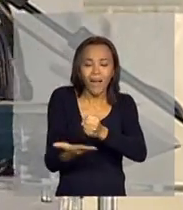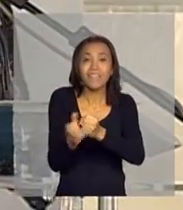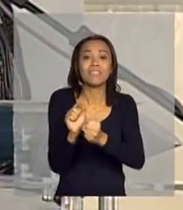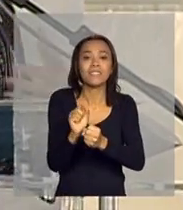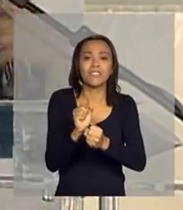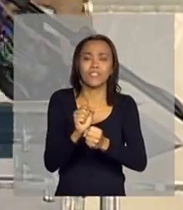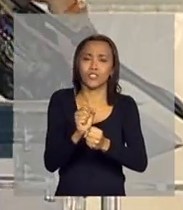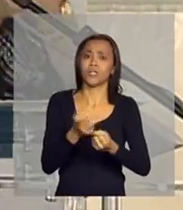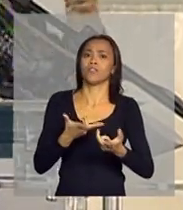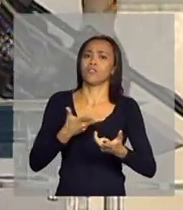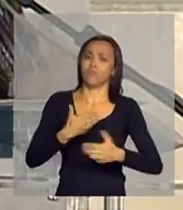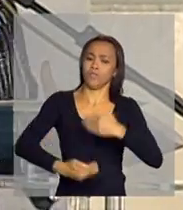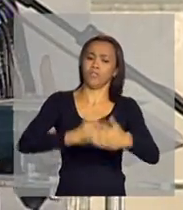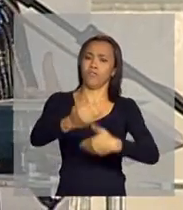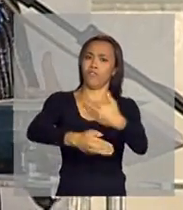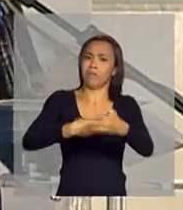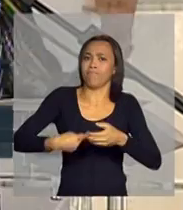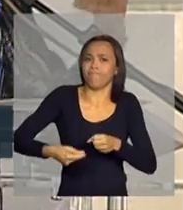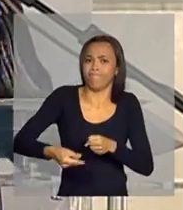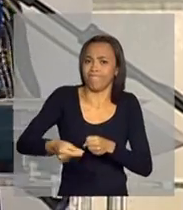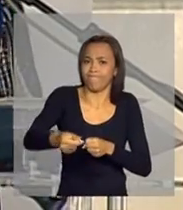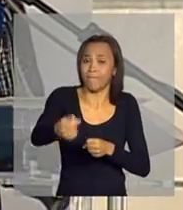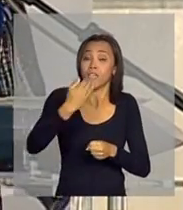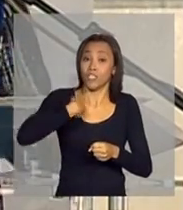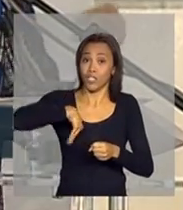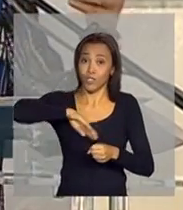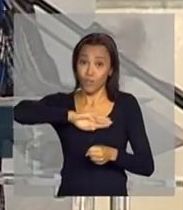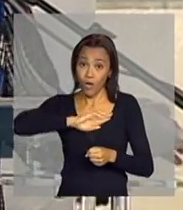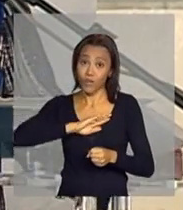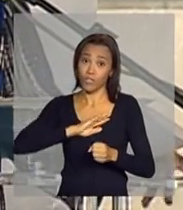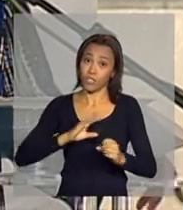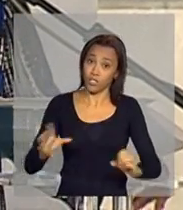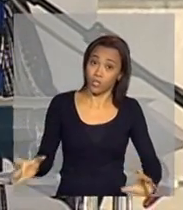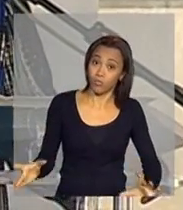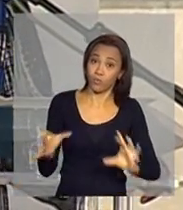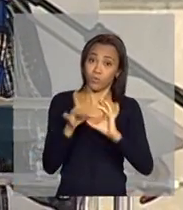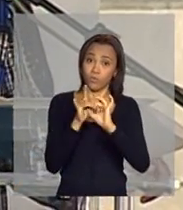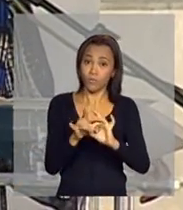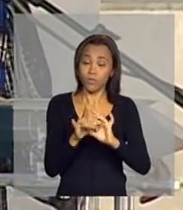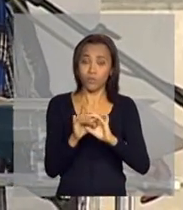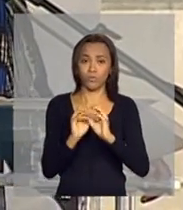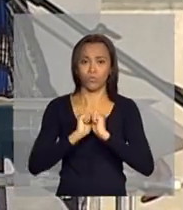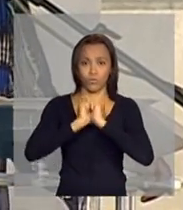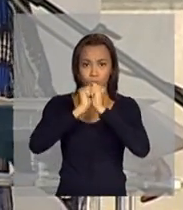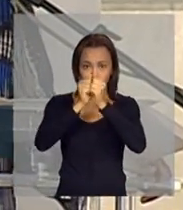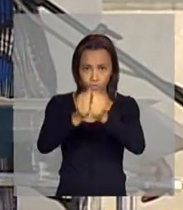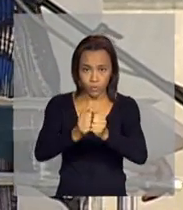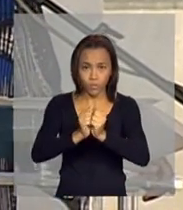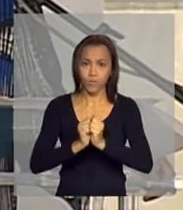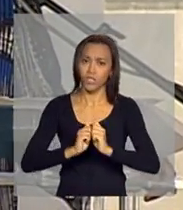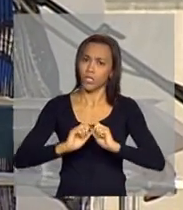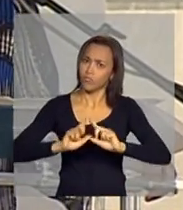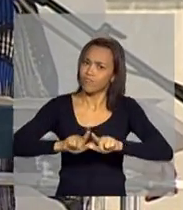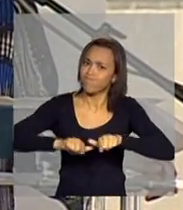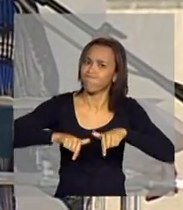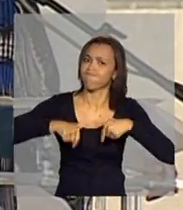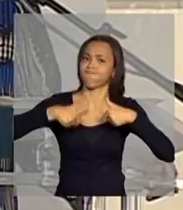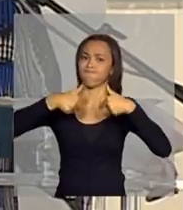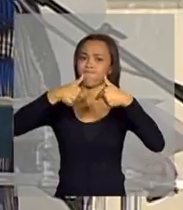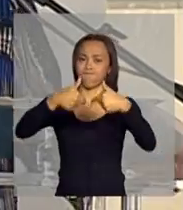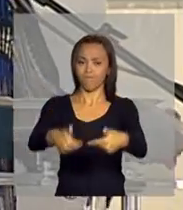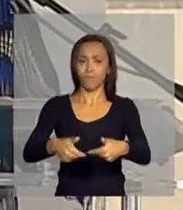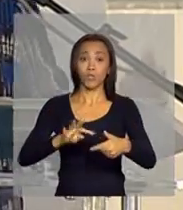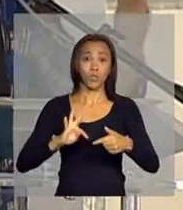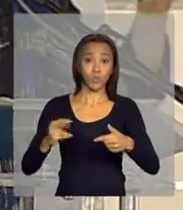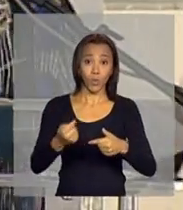crescimento sustentado em que todos nós pegamos juntos e levamos para frente todo esse